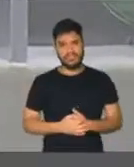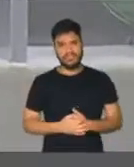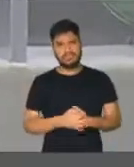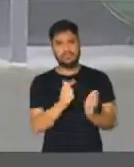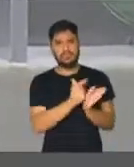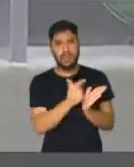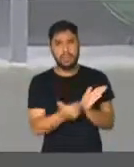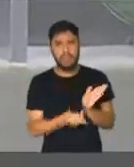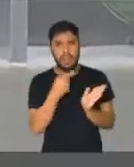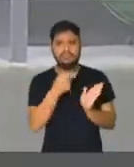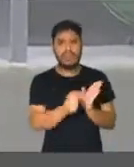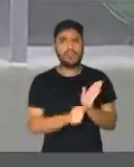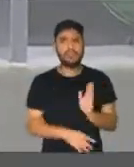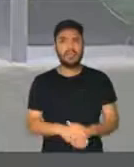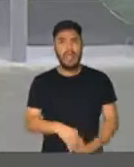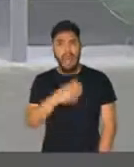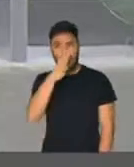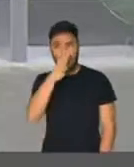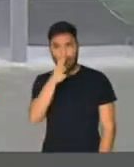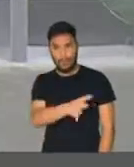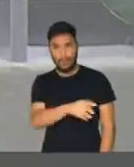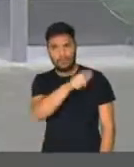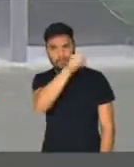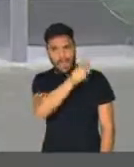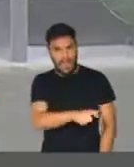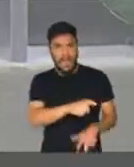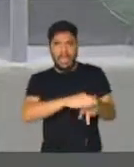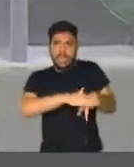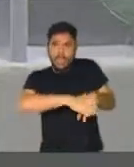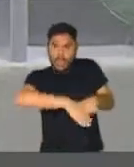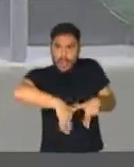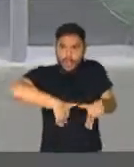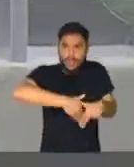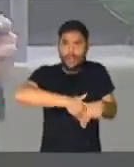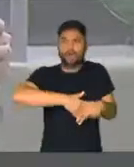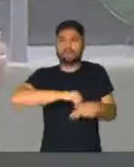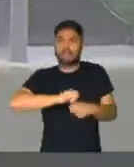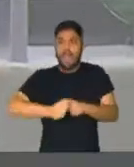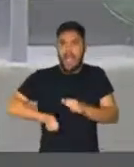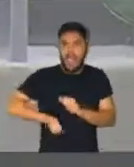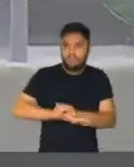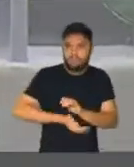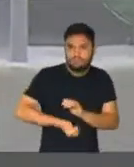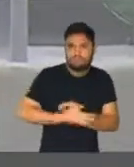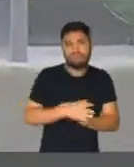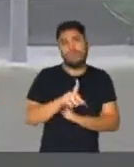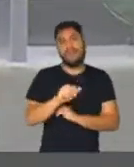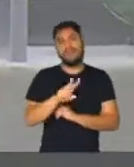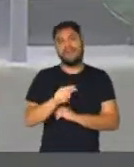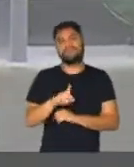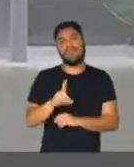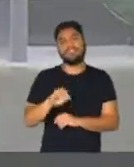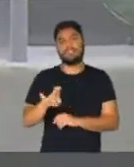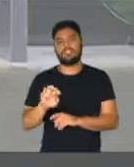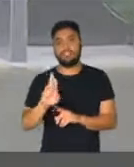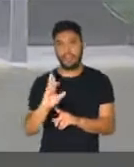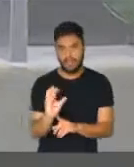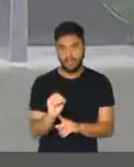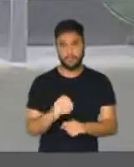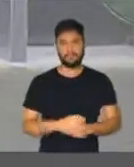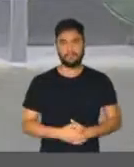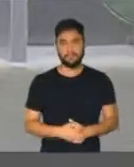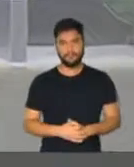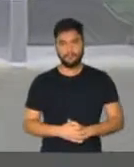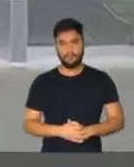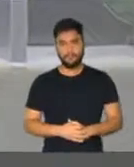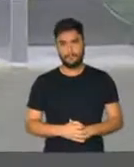acusa de corrupção, lavagem de dinheiro e